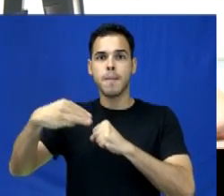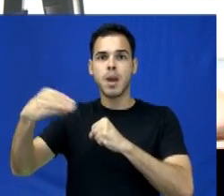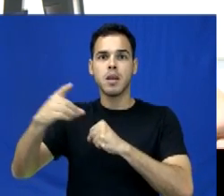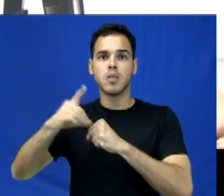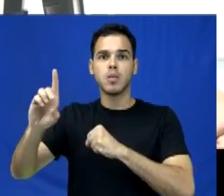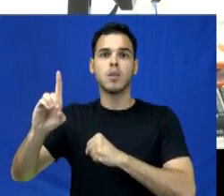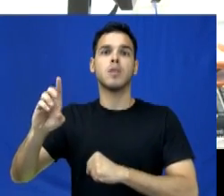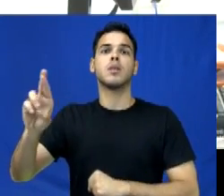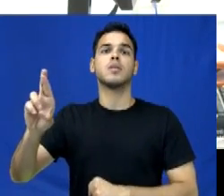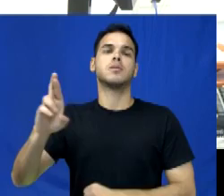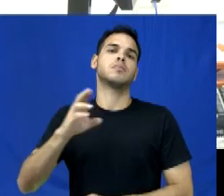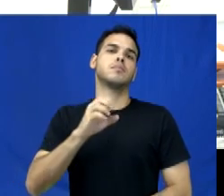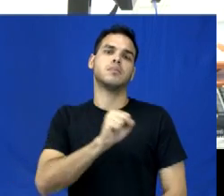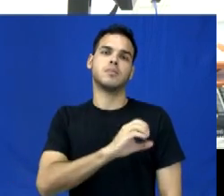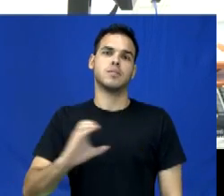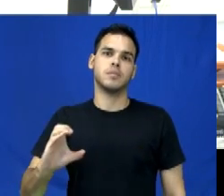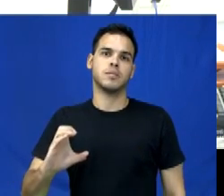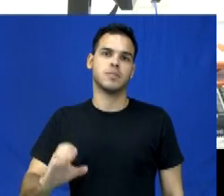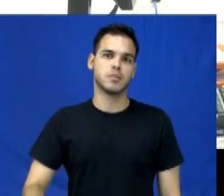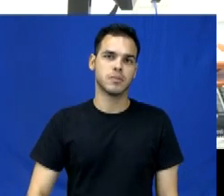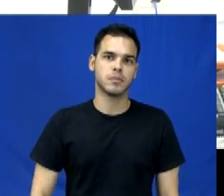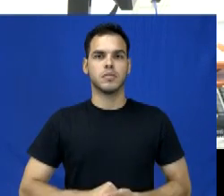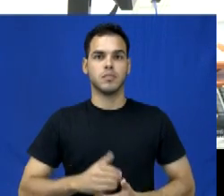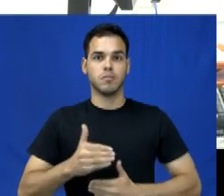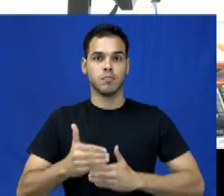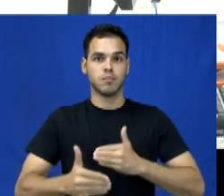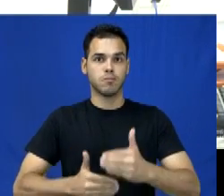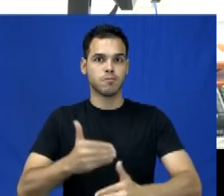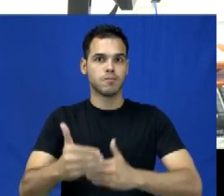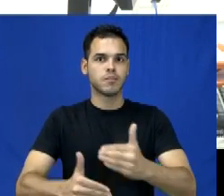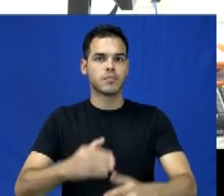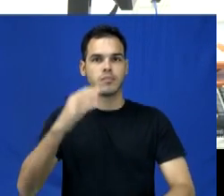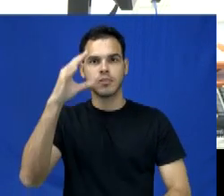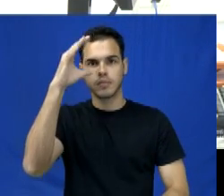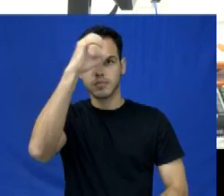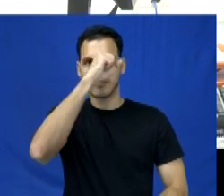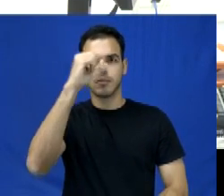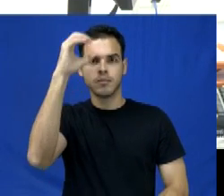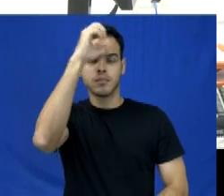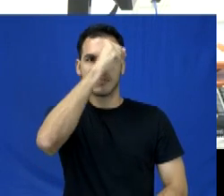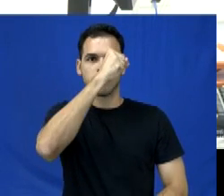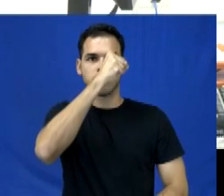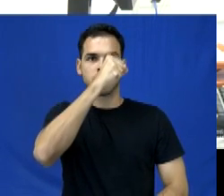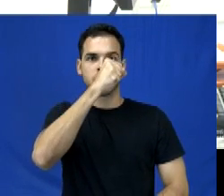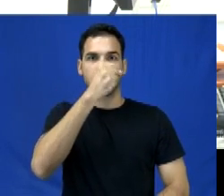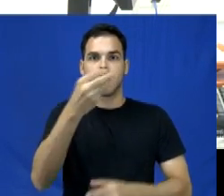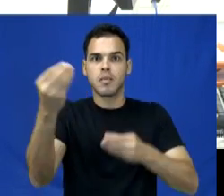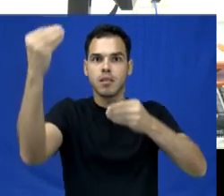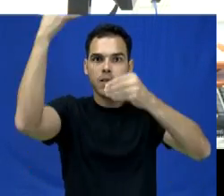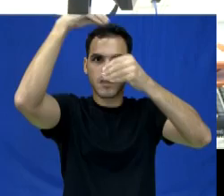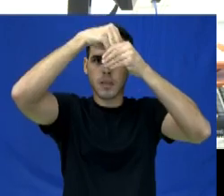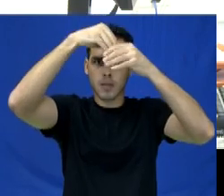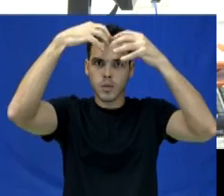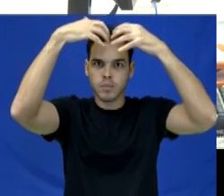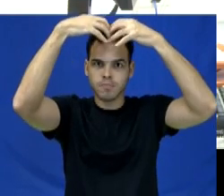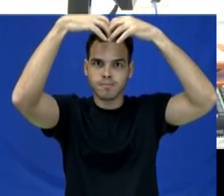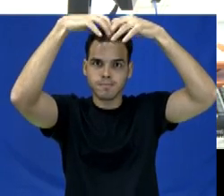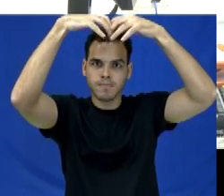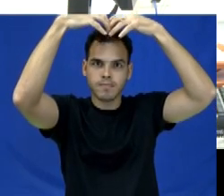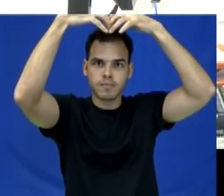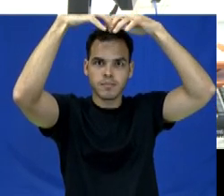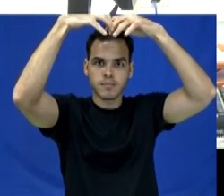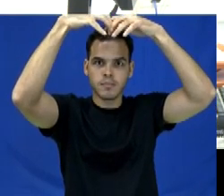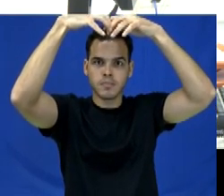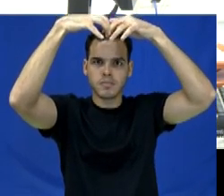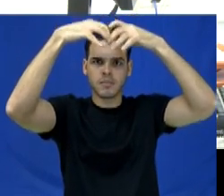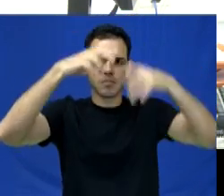esse é o nosso propósito. O processo de aprendizagem está no campo cognitivo e não no